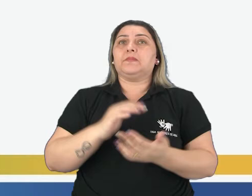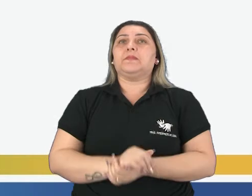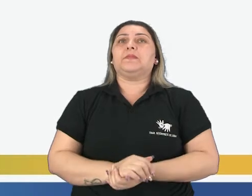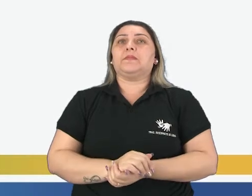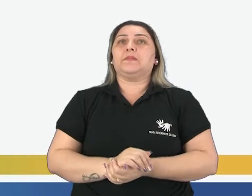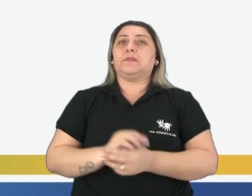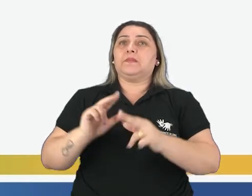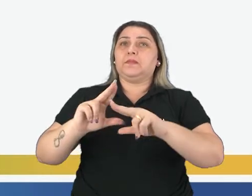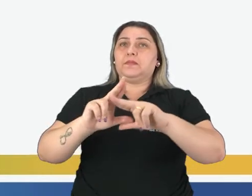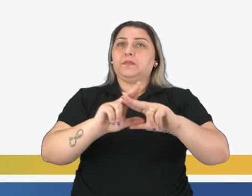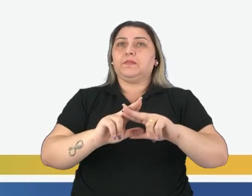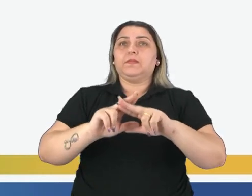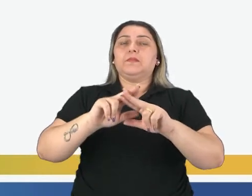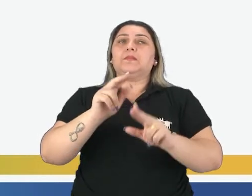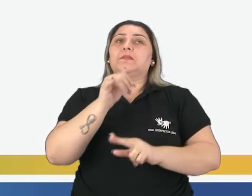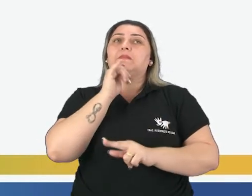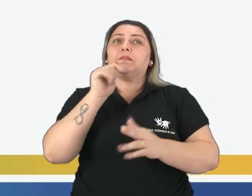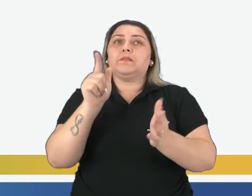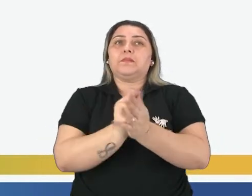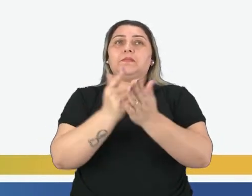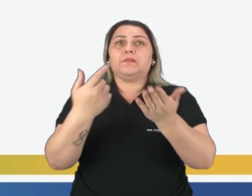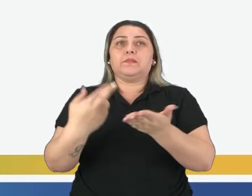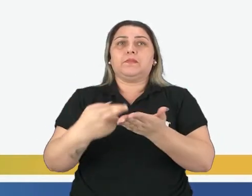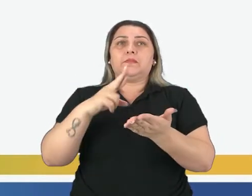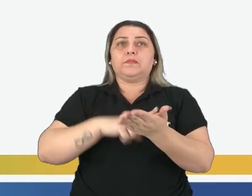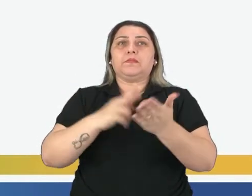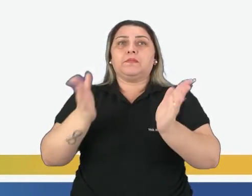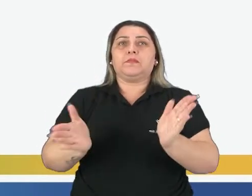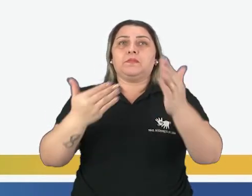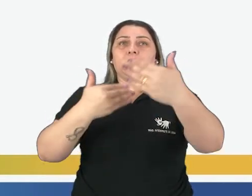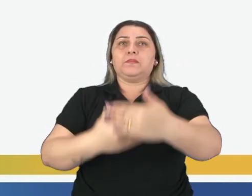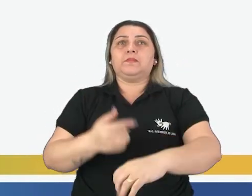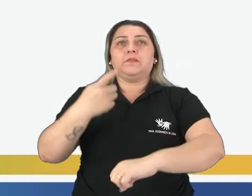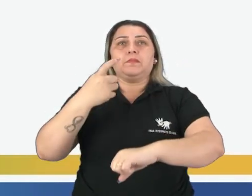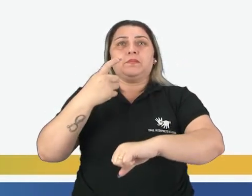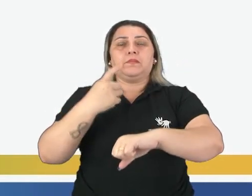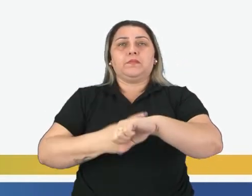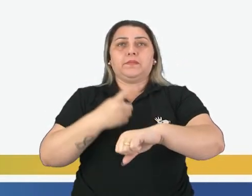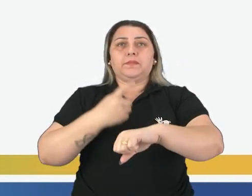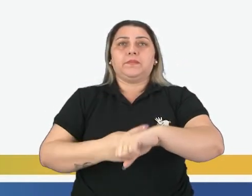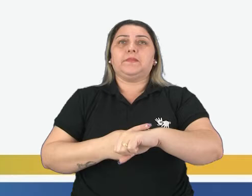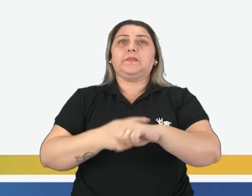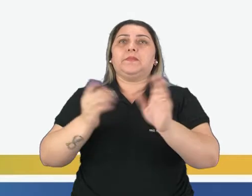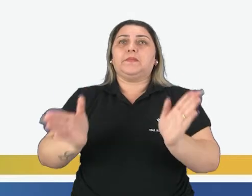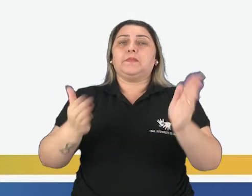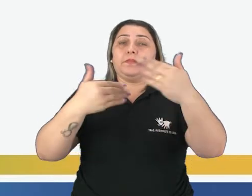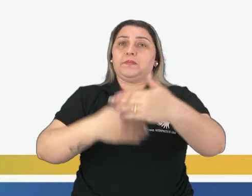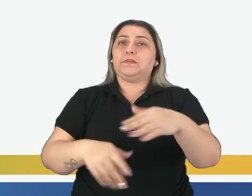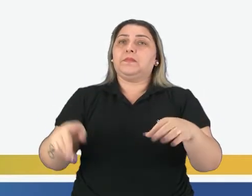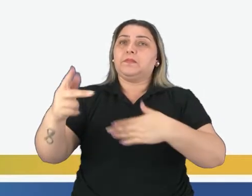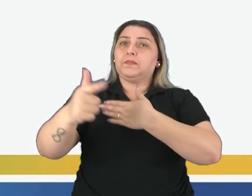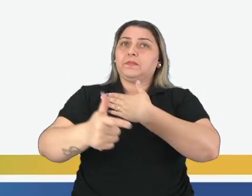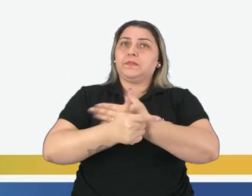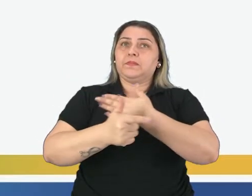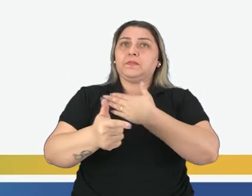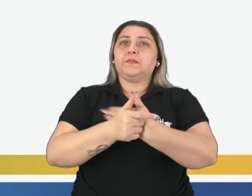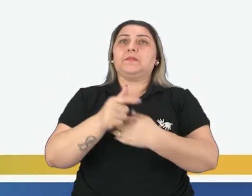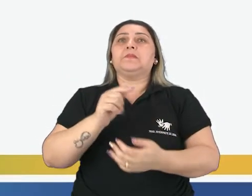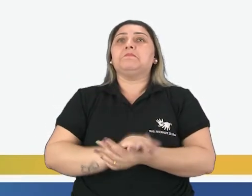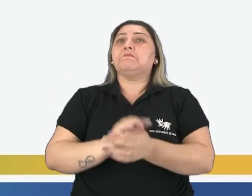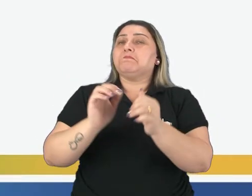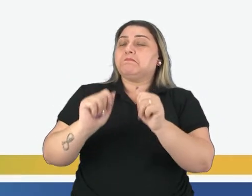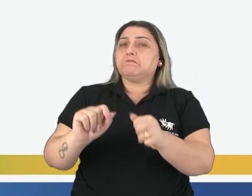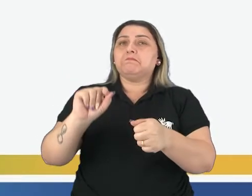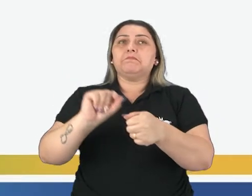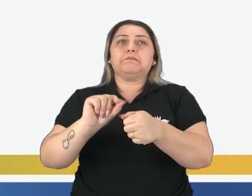são reciclados, por exemplo, jornais, revistas, caixa de papelão e embalagens de papel.